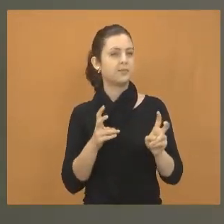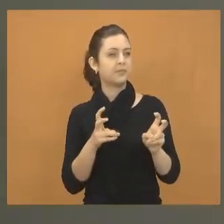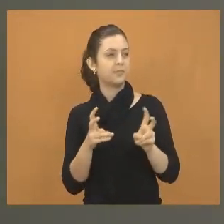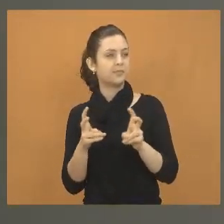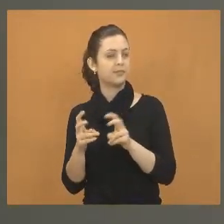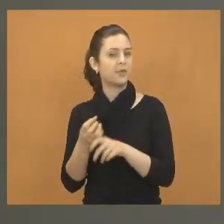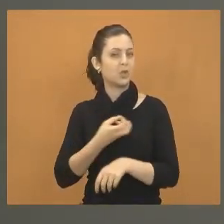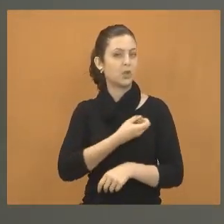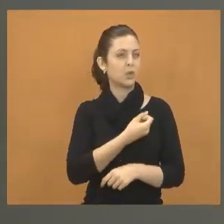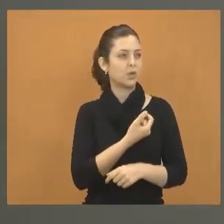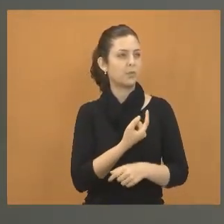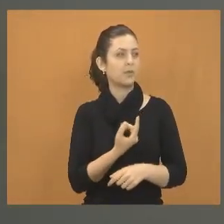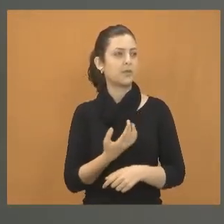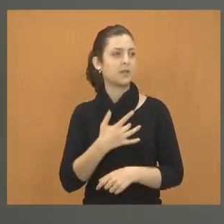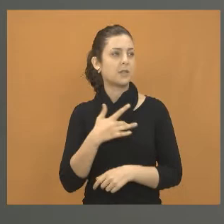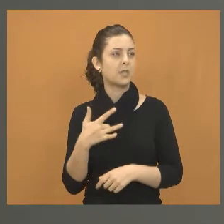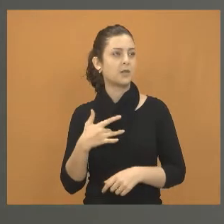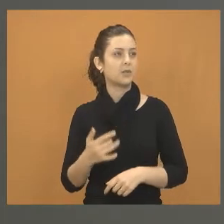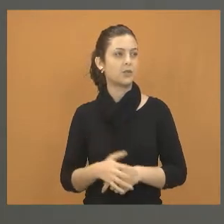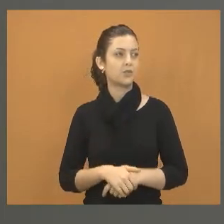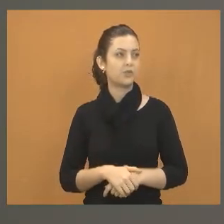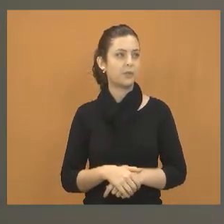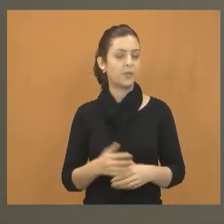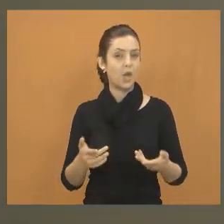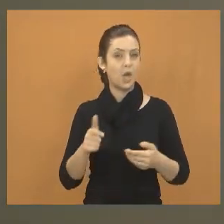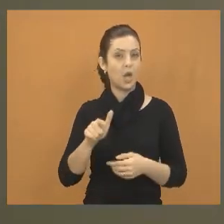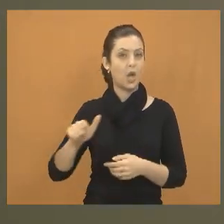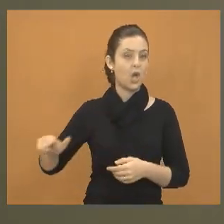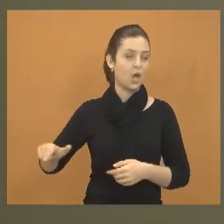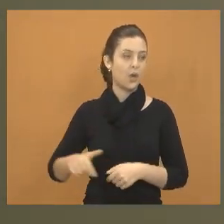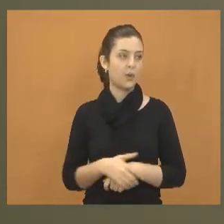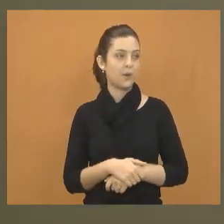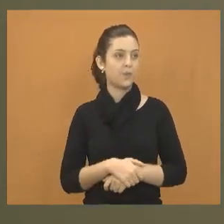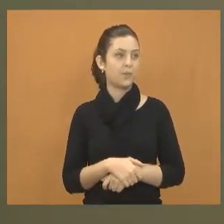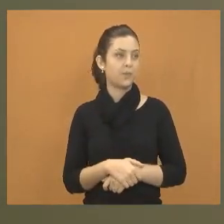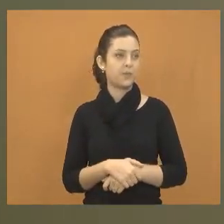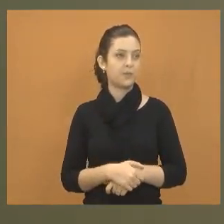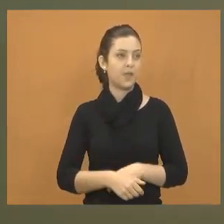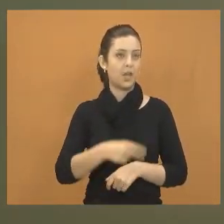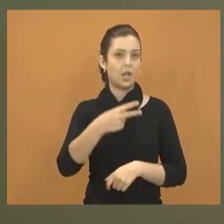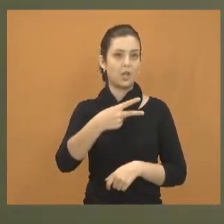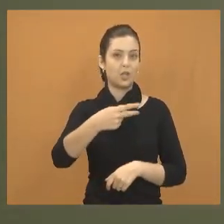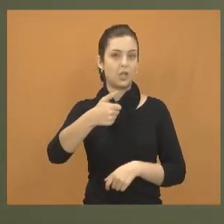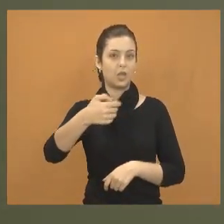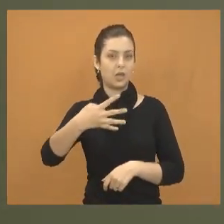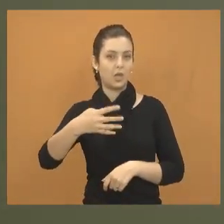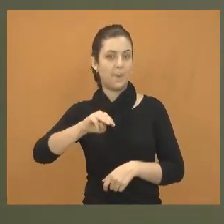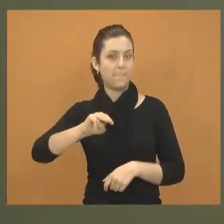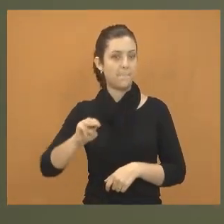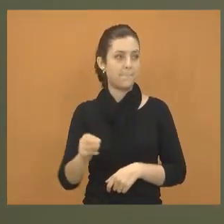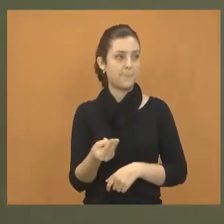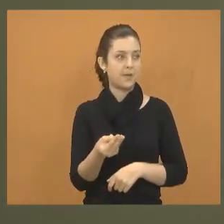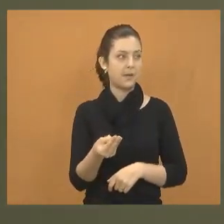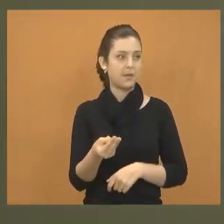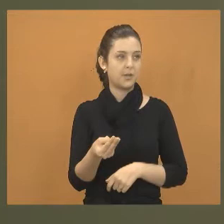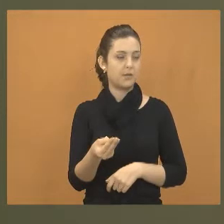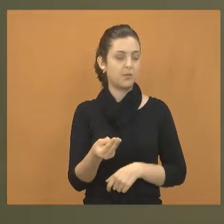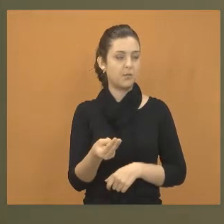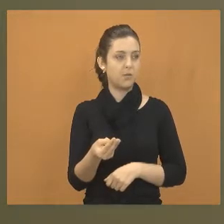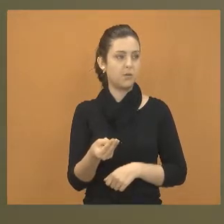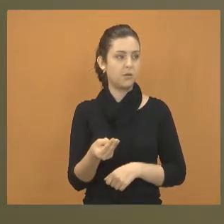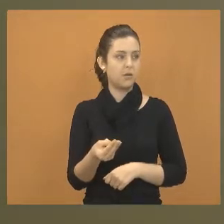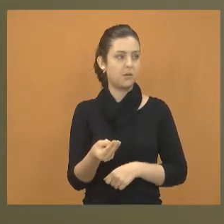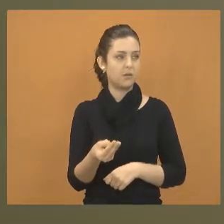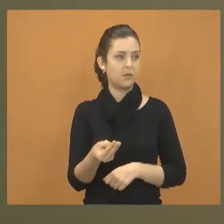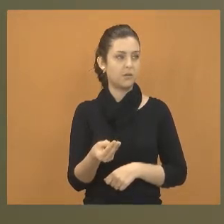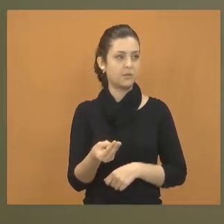Então, perceba que eu estou mostrando os números da saúde. Aqui, agora, outra. 214 milhões. Dá